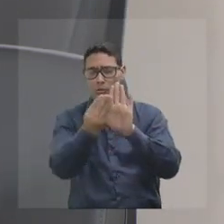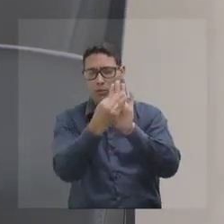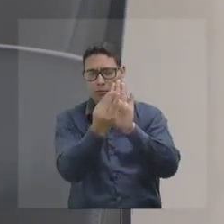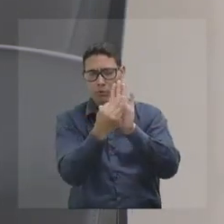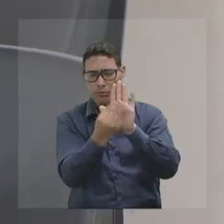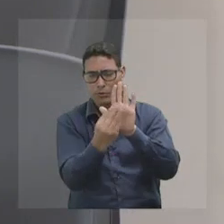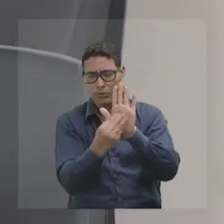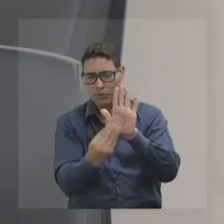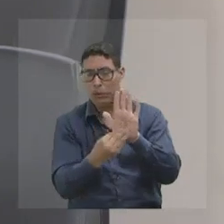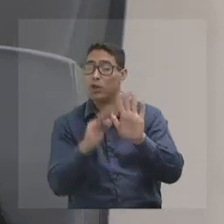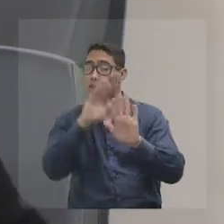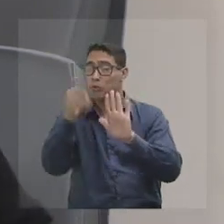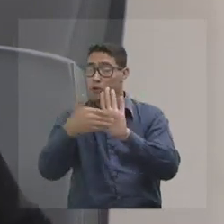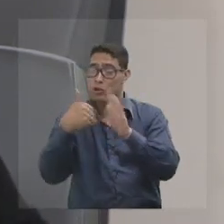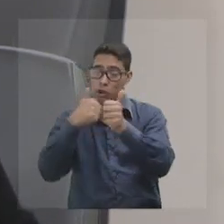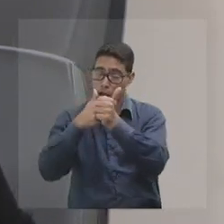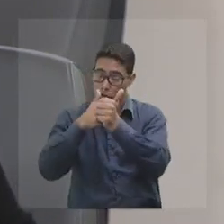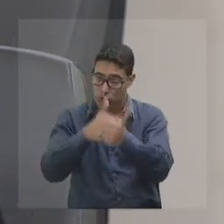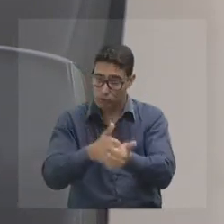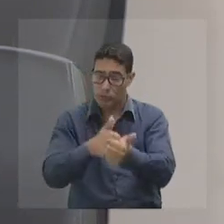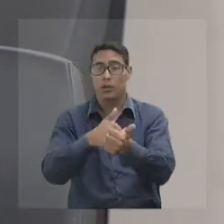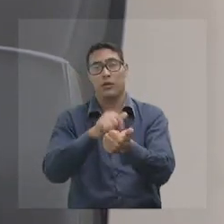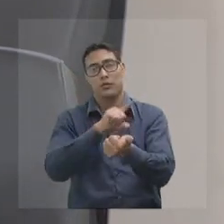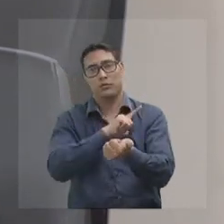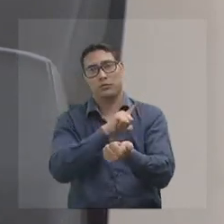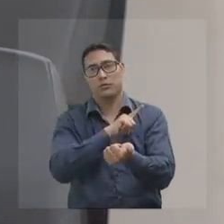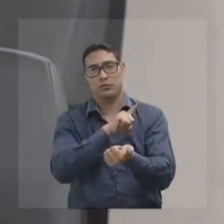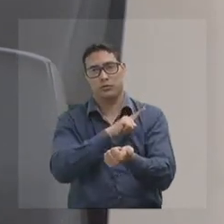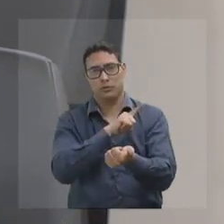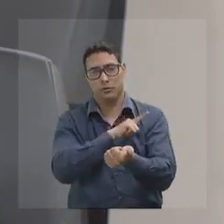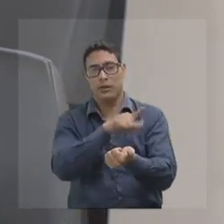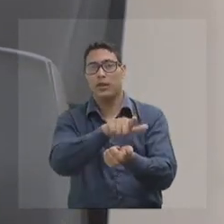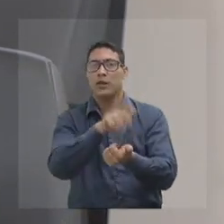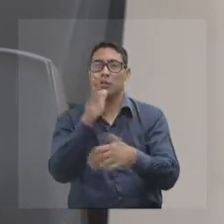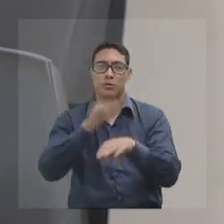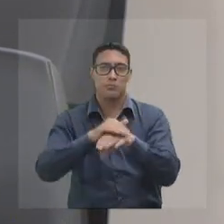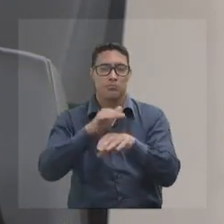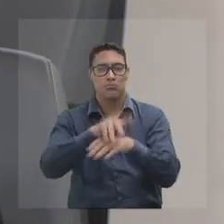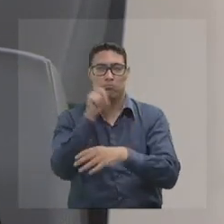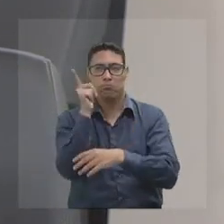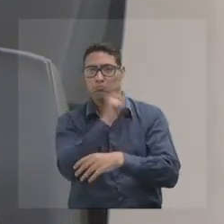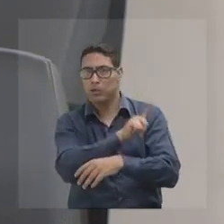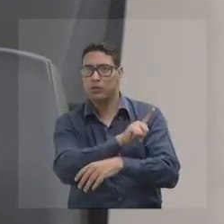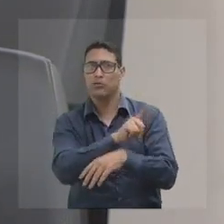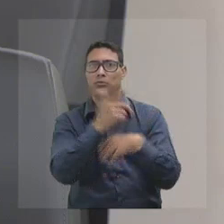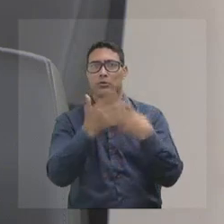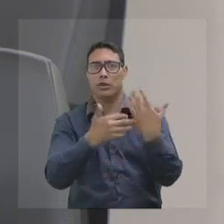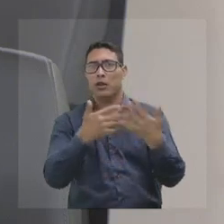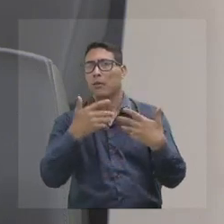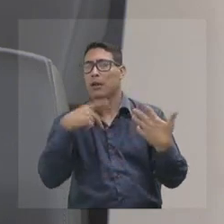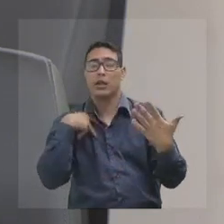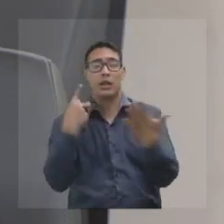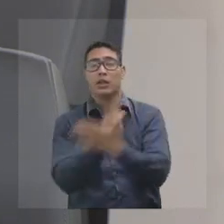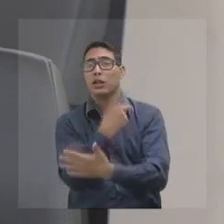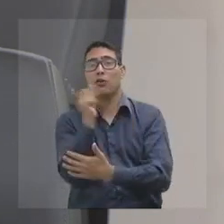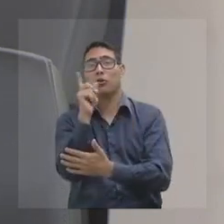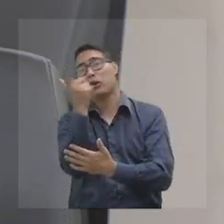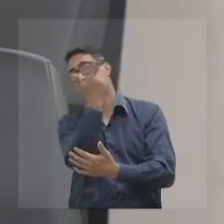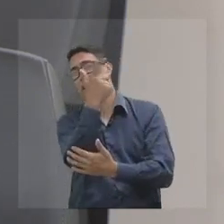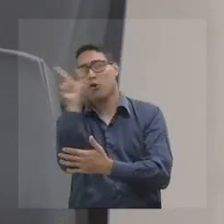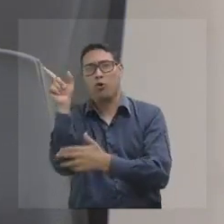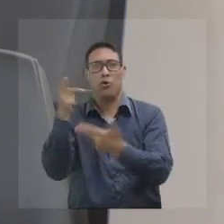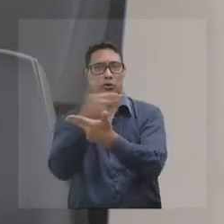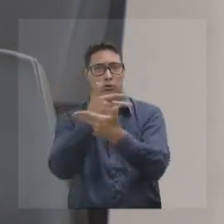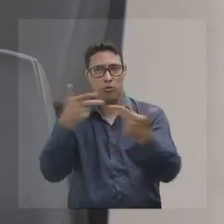tem sido acompanhado de Fato né que a gente não tenha né outros fatos como os grandes